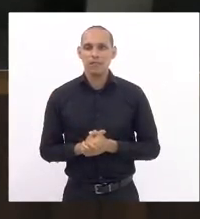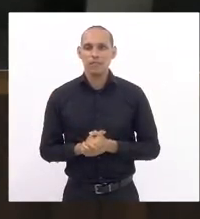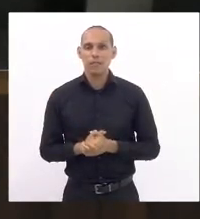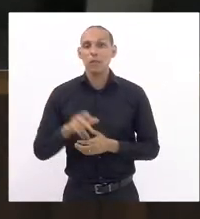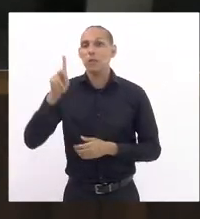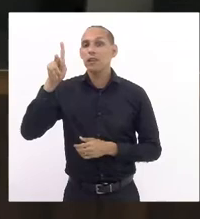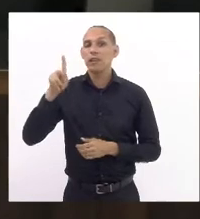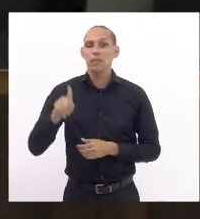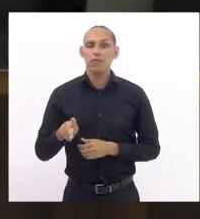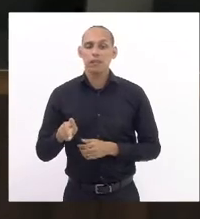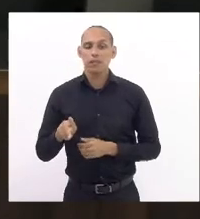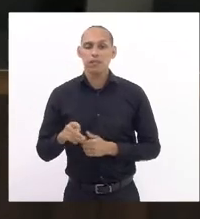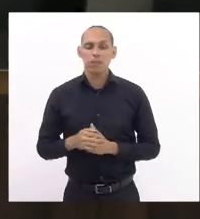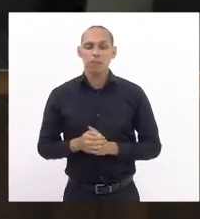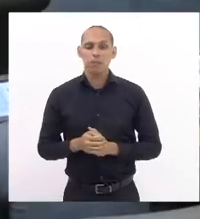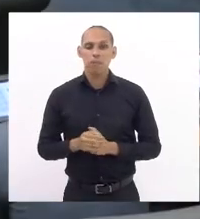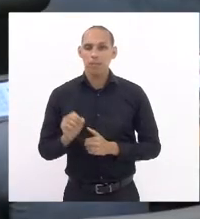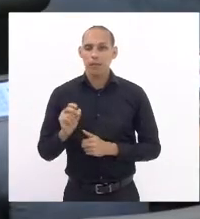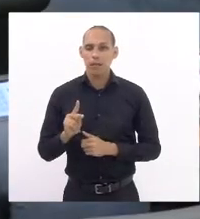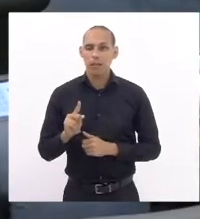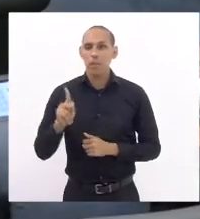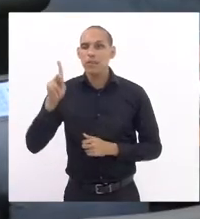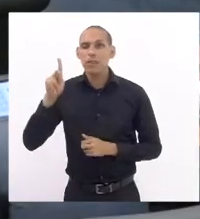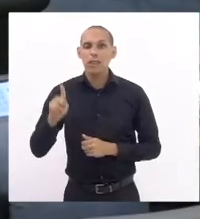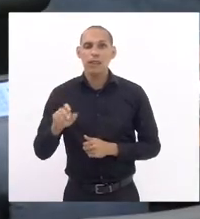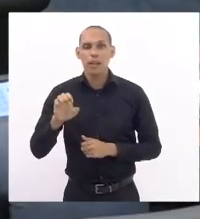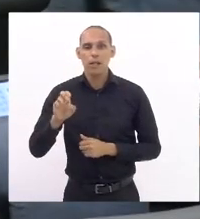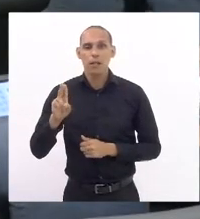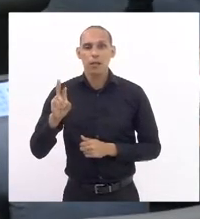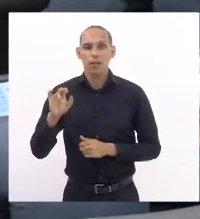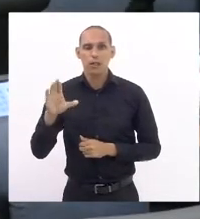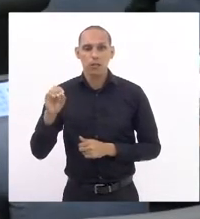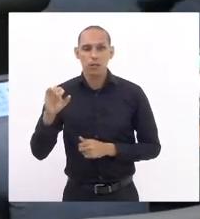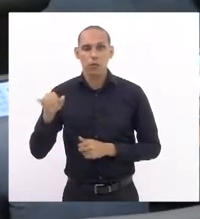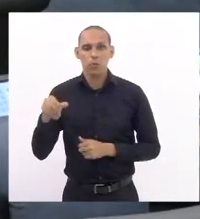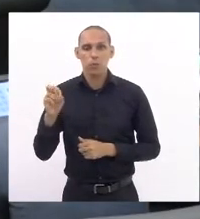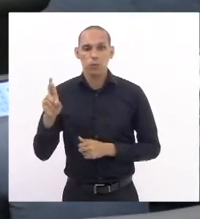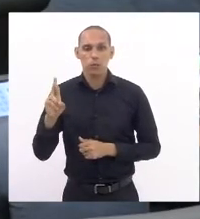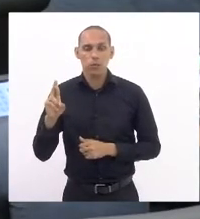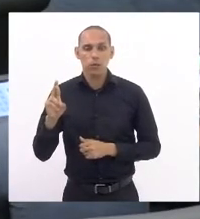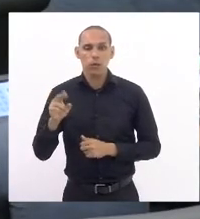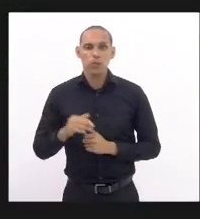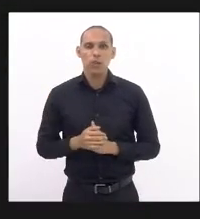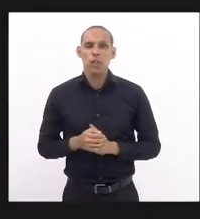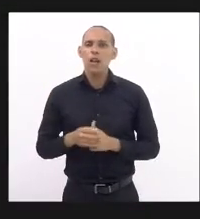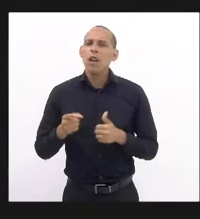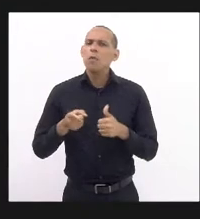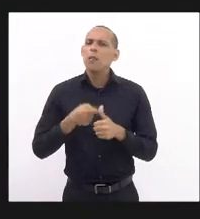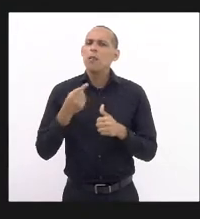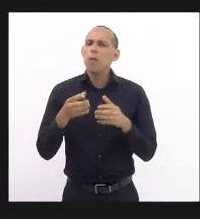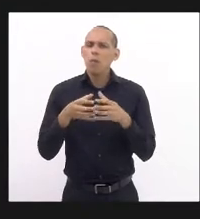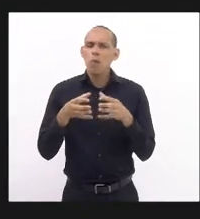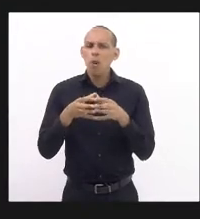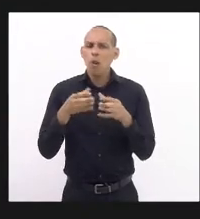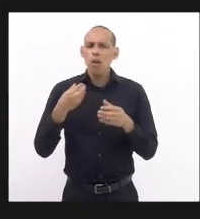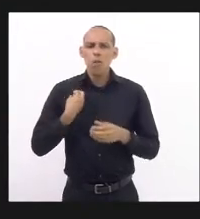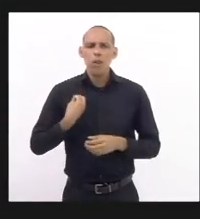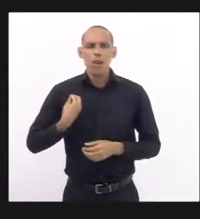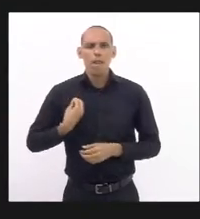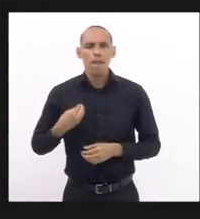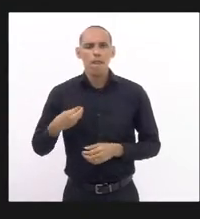Presidente. Ok. Ok. Presidente, Eurico Júnior. Eurico Júnior. Eurico Júnior. No primeiro bloco, o meu voto é